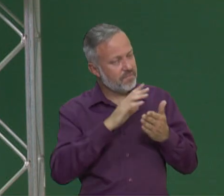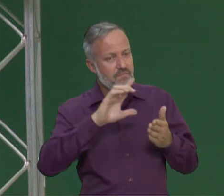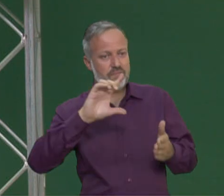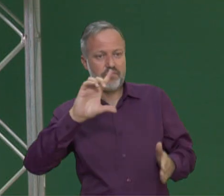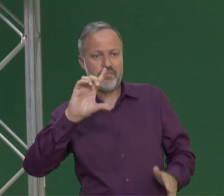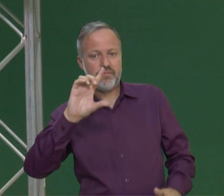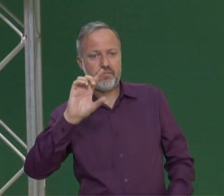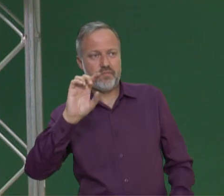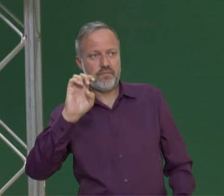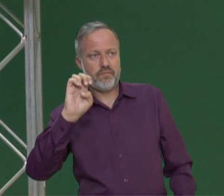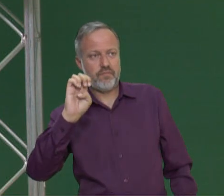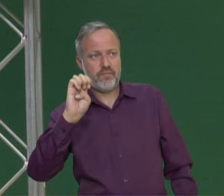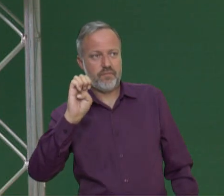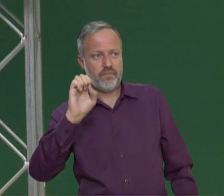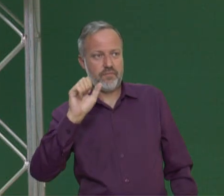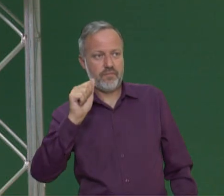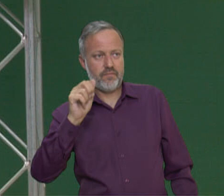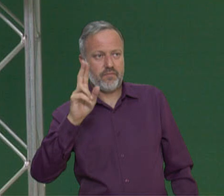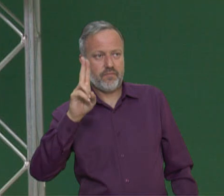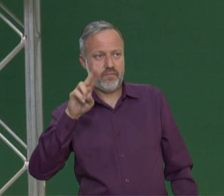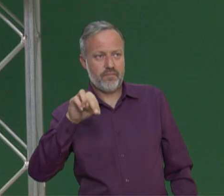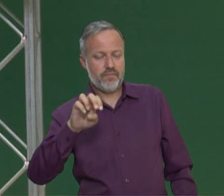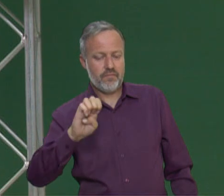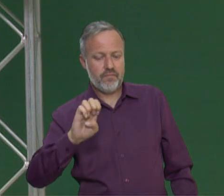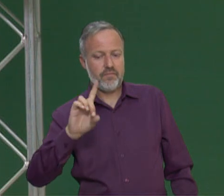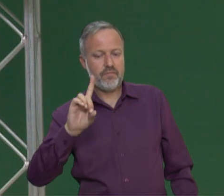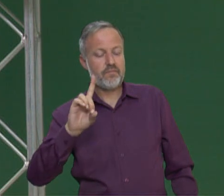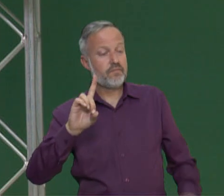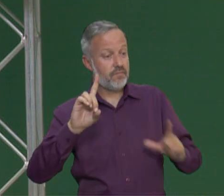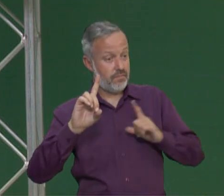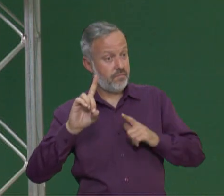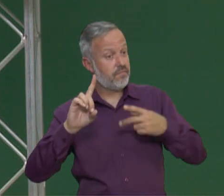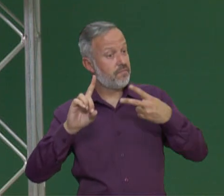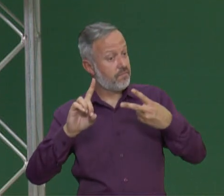duas formas, uma regular e uma irregular.